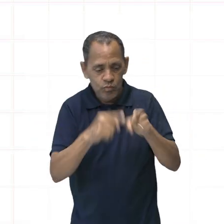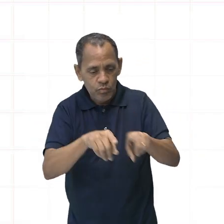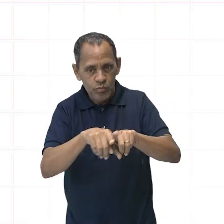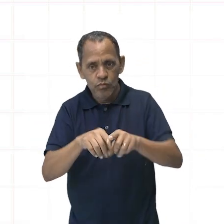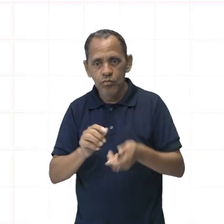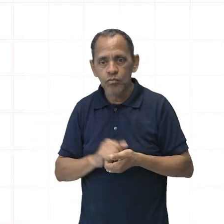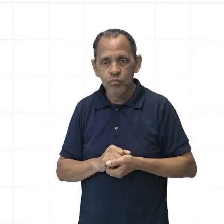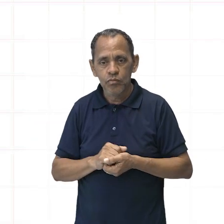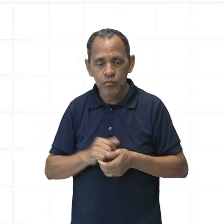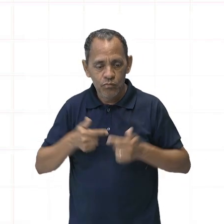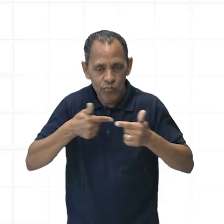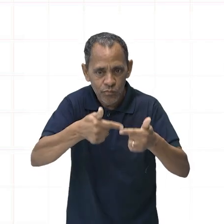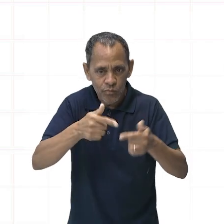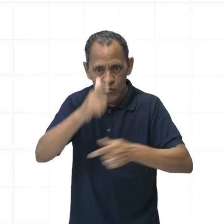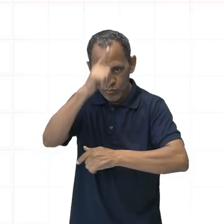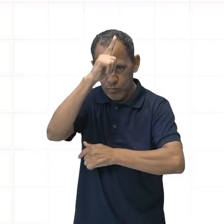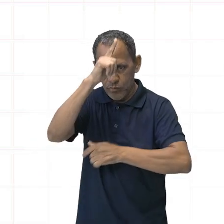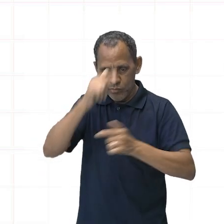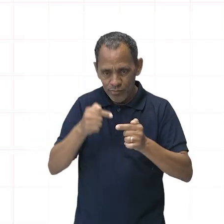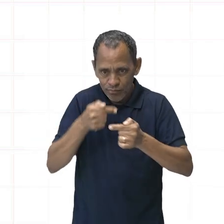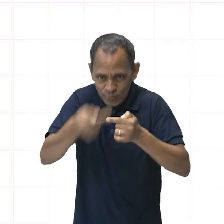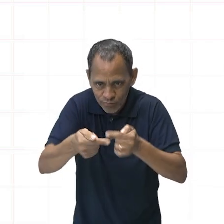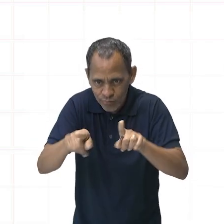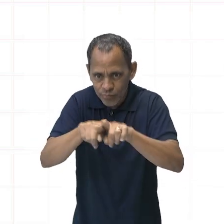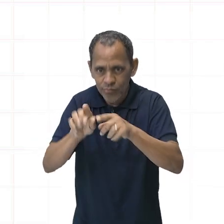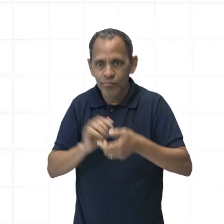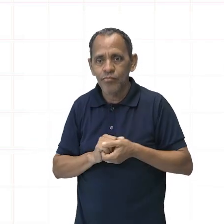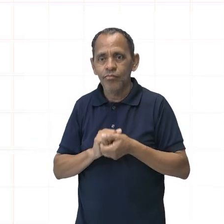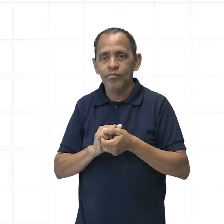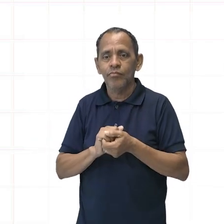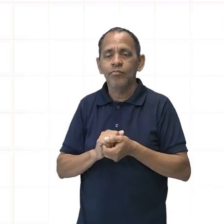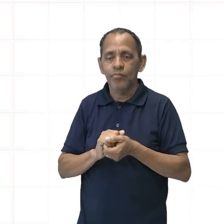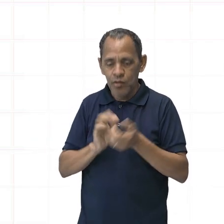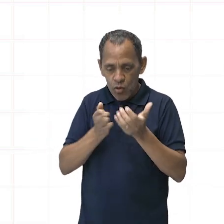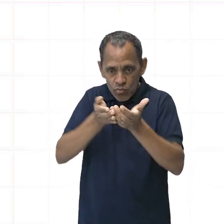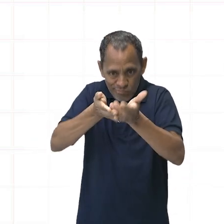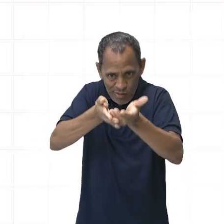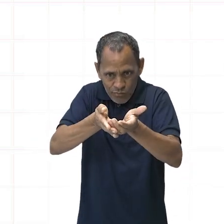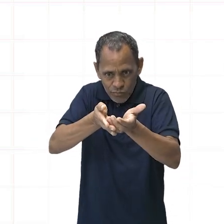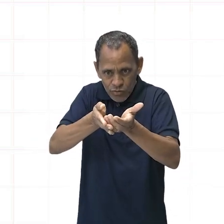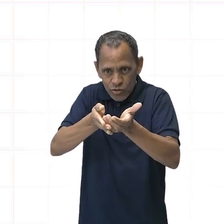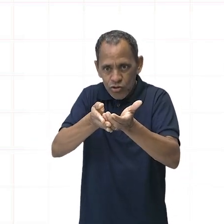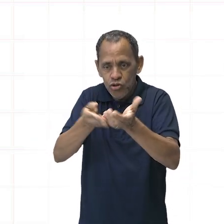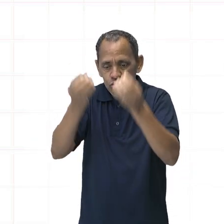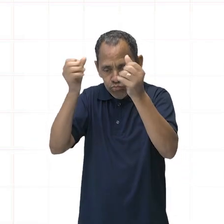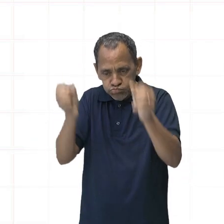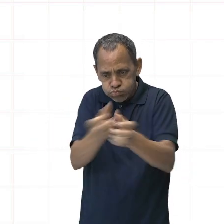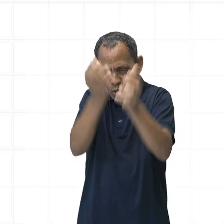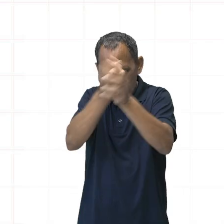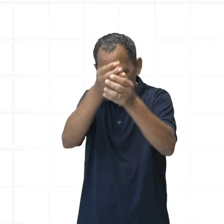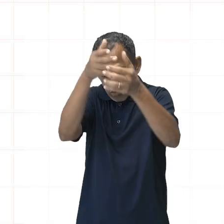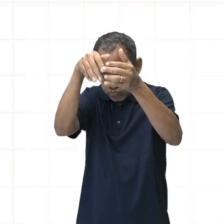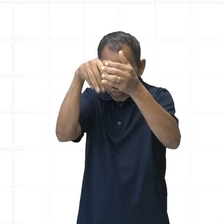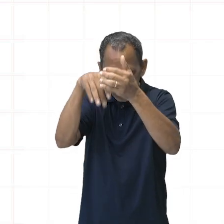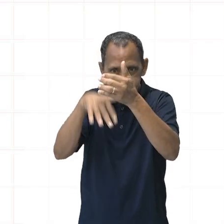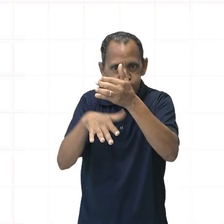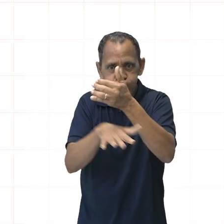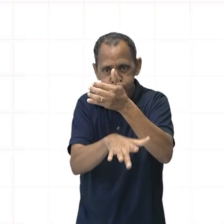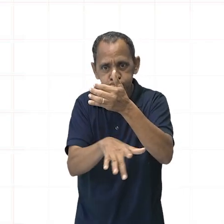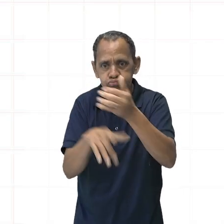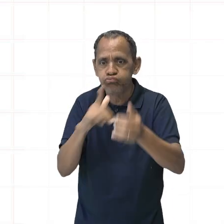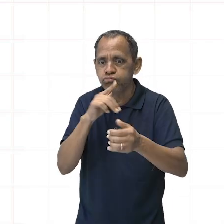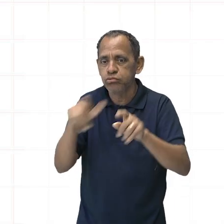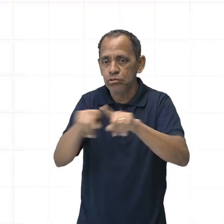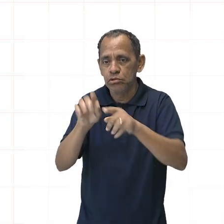declarar guerra à Alemanha após o afundamento de um navio mercante americano chamado Lusitânia por um